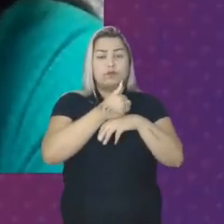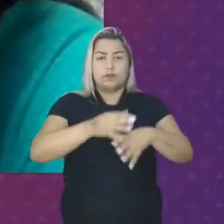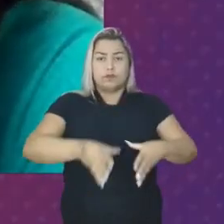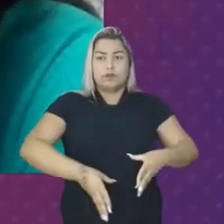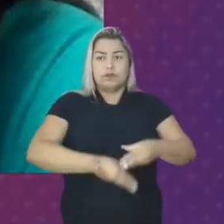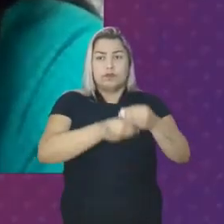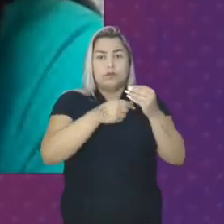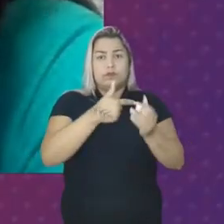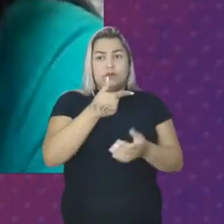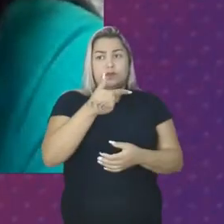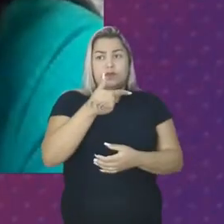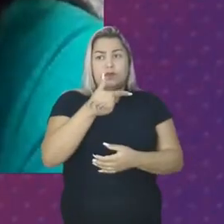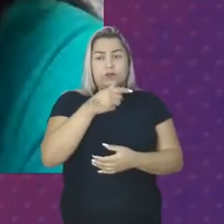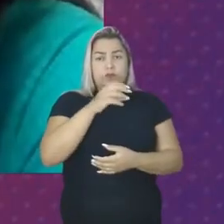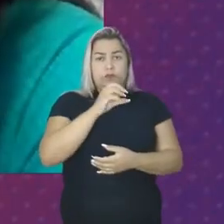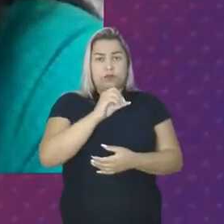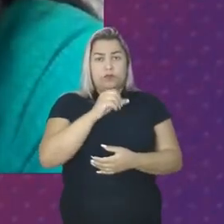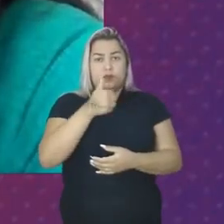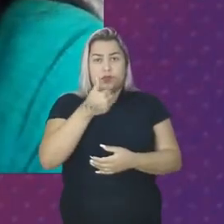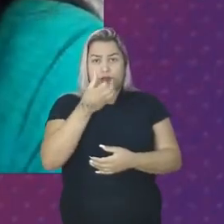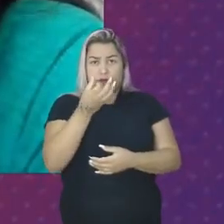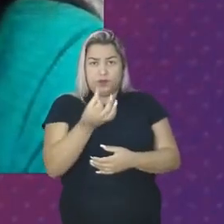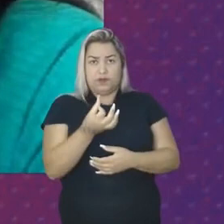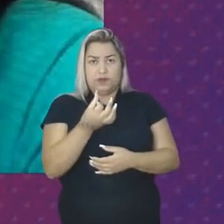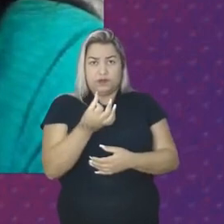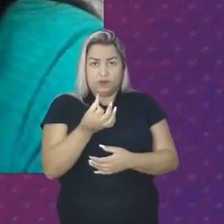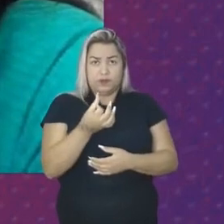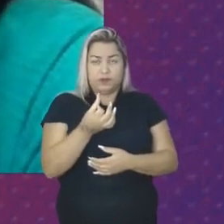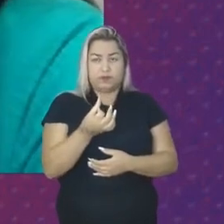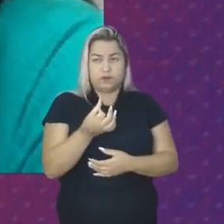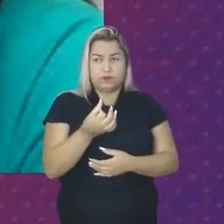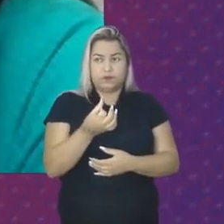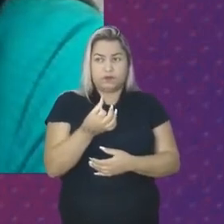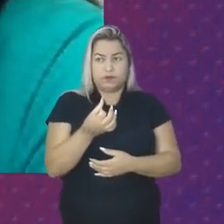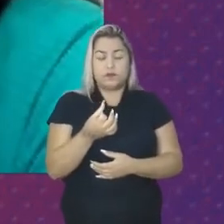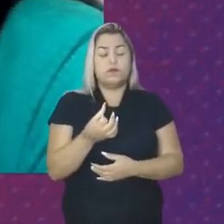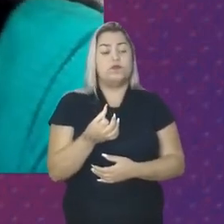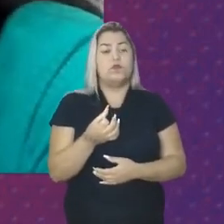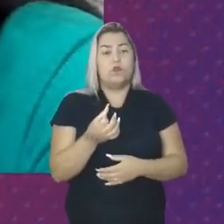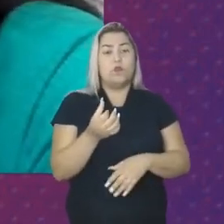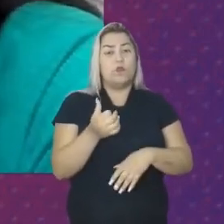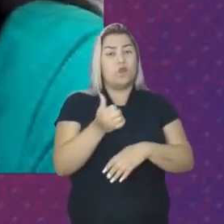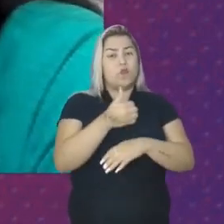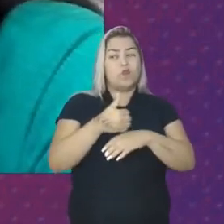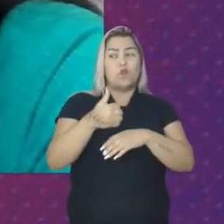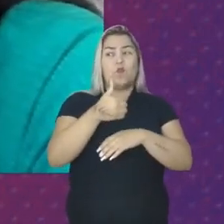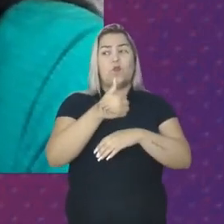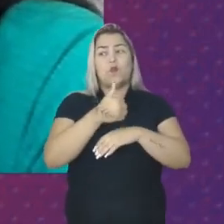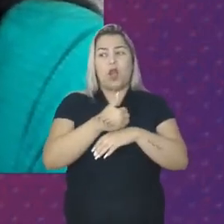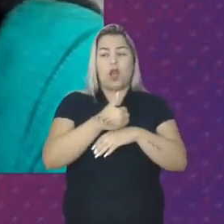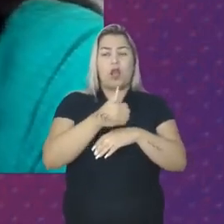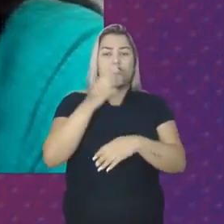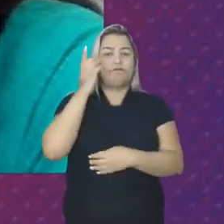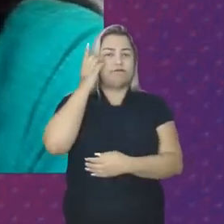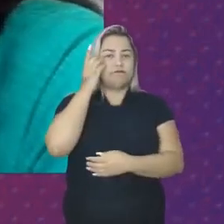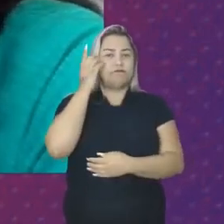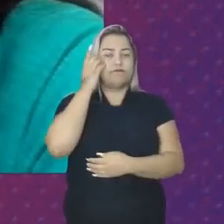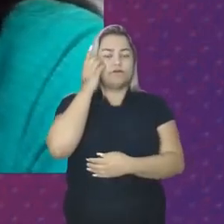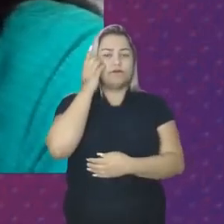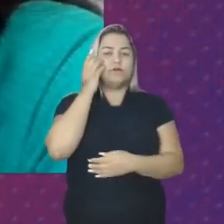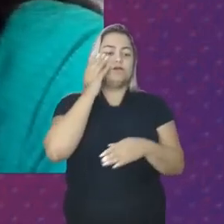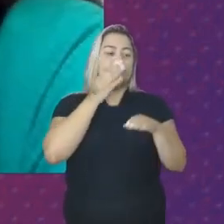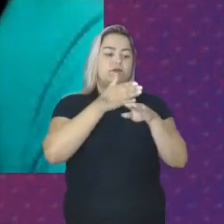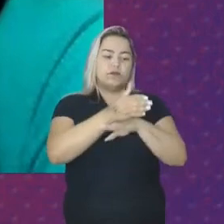implementado em 2016, né, com o impeachment da presidenta Dilma, A gente tem a entrada